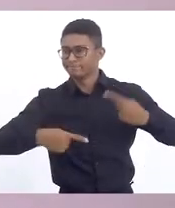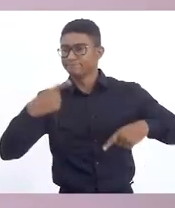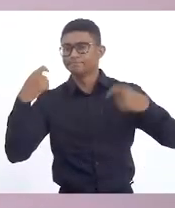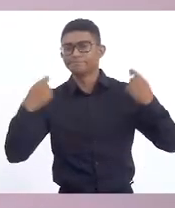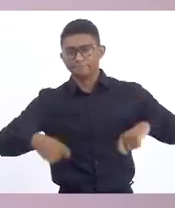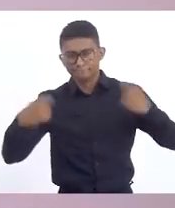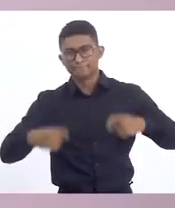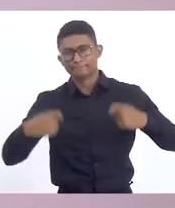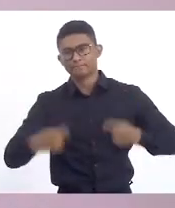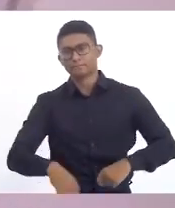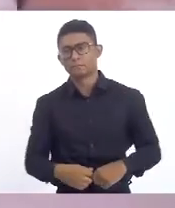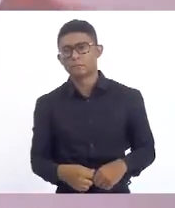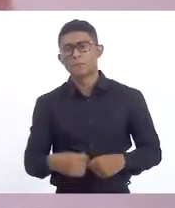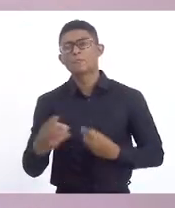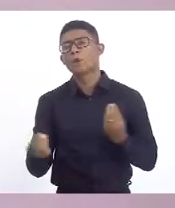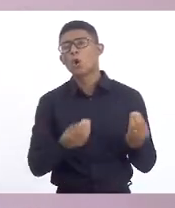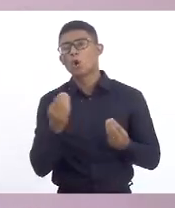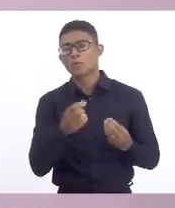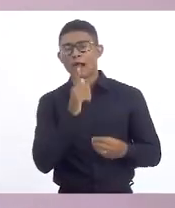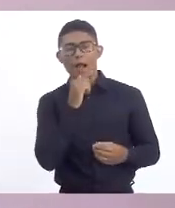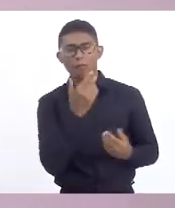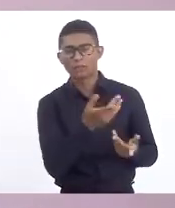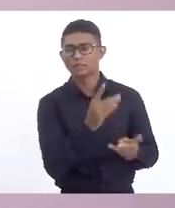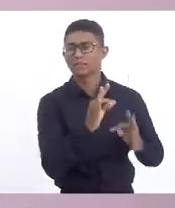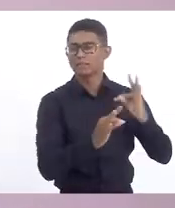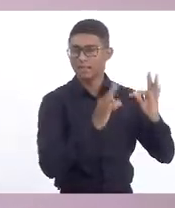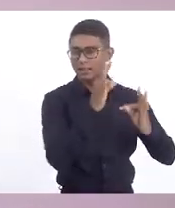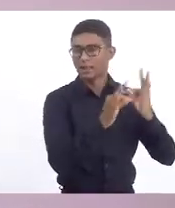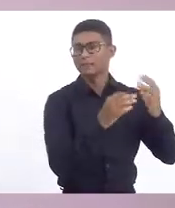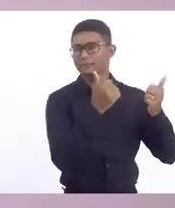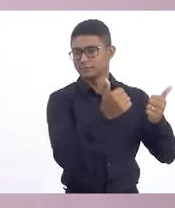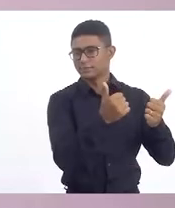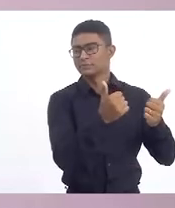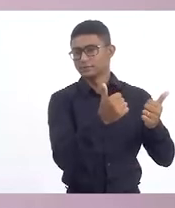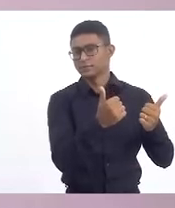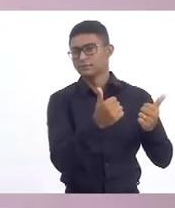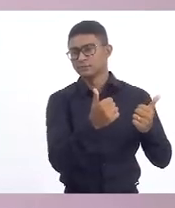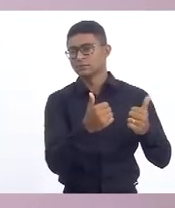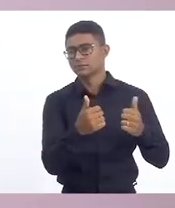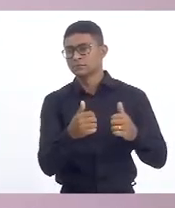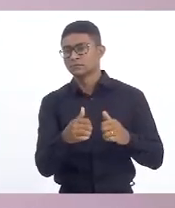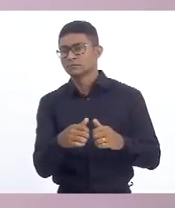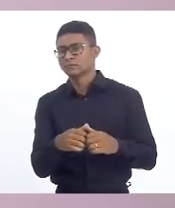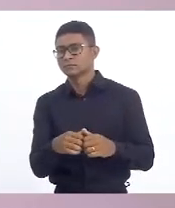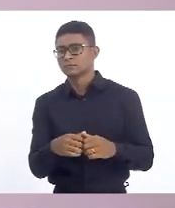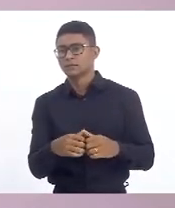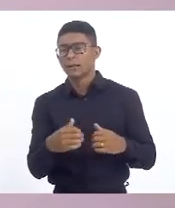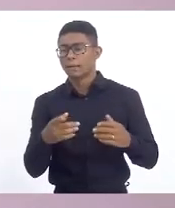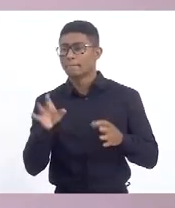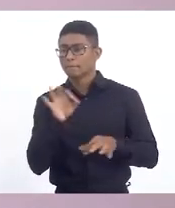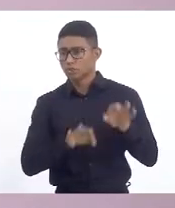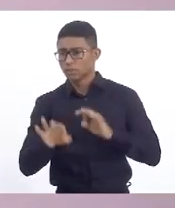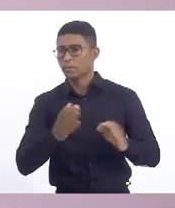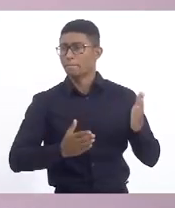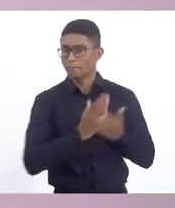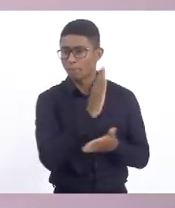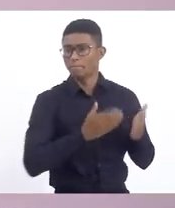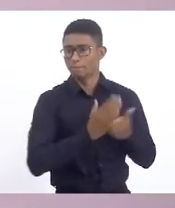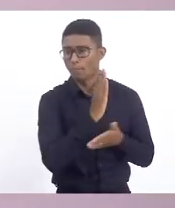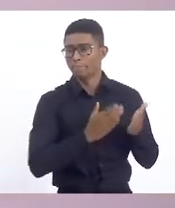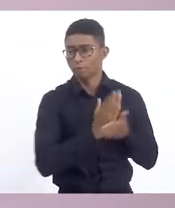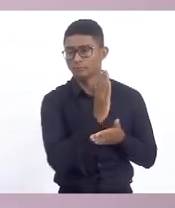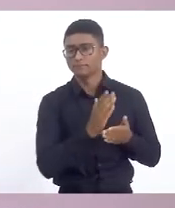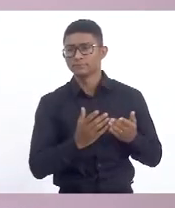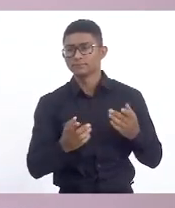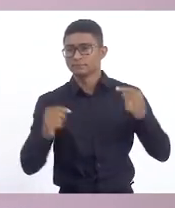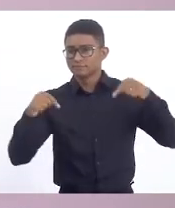de que forma que a água tratada, que vai chegar lá no Guandu para ser tratada, os projetos que estão sendo aprovados, todos os projetos estão sendo aprovados